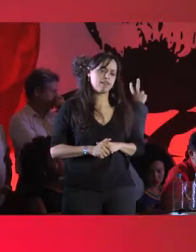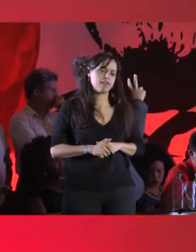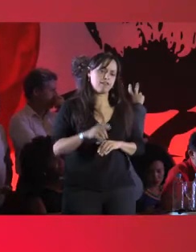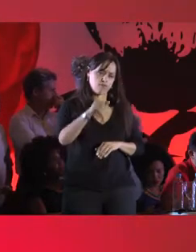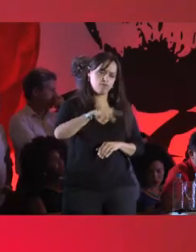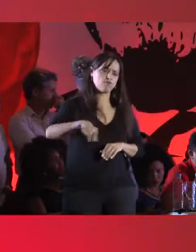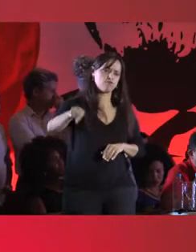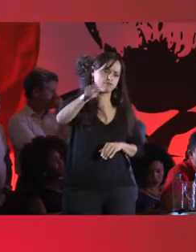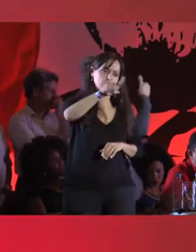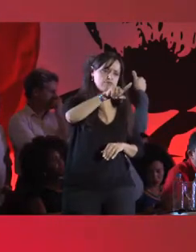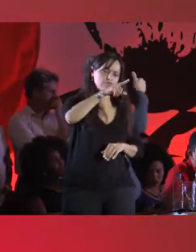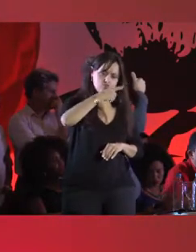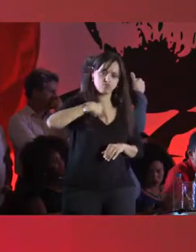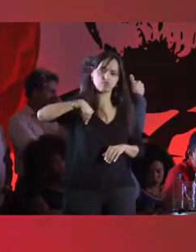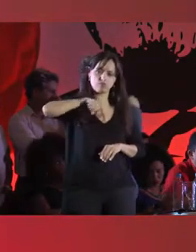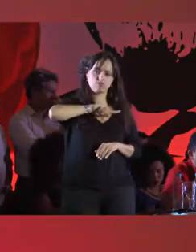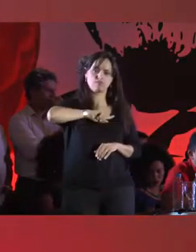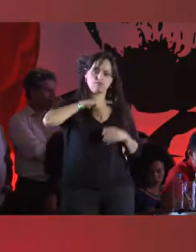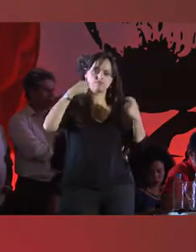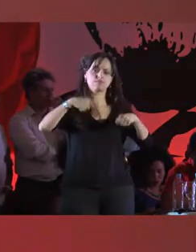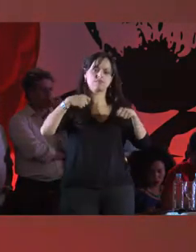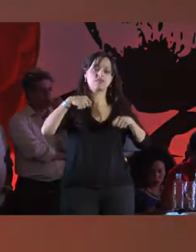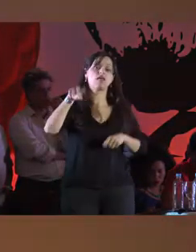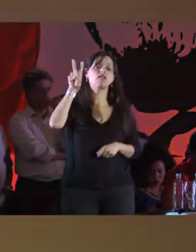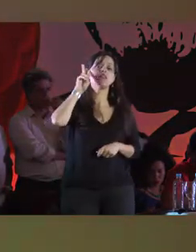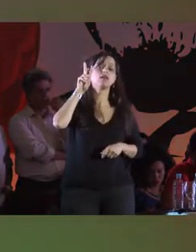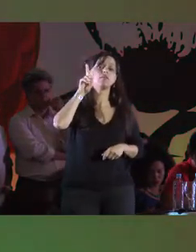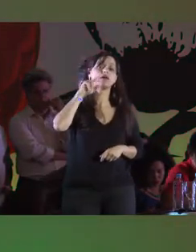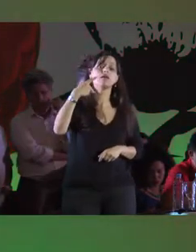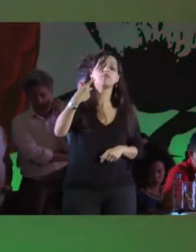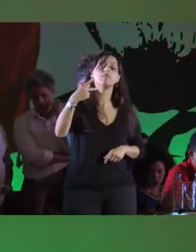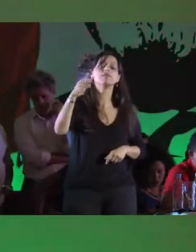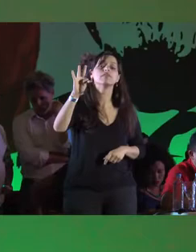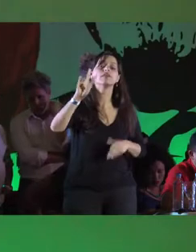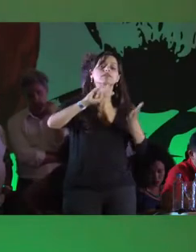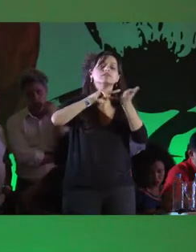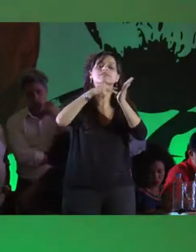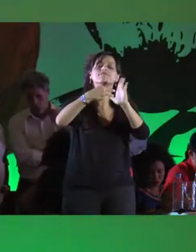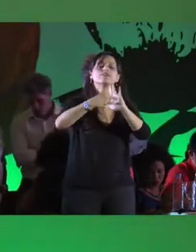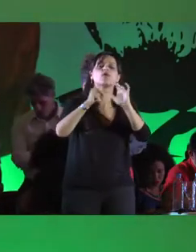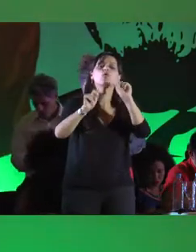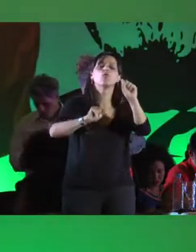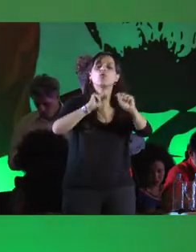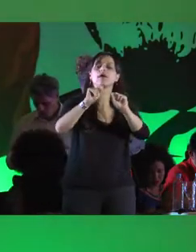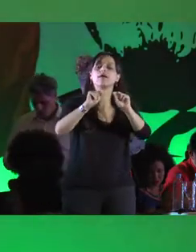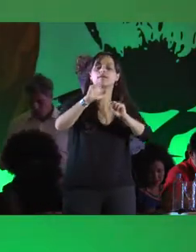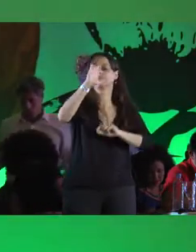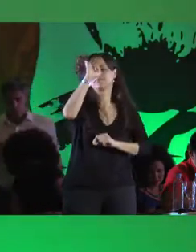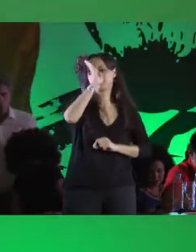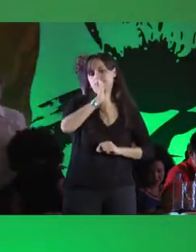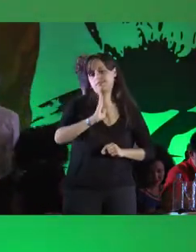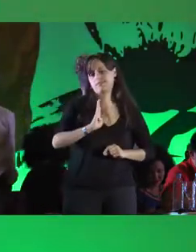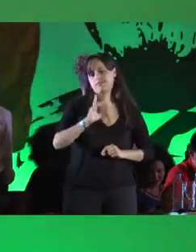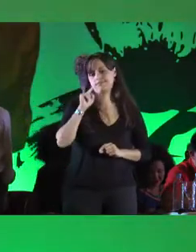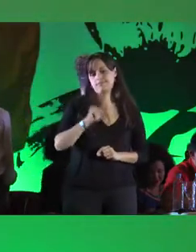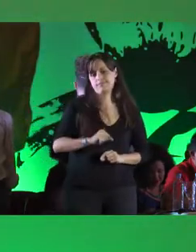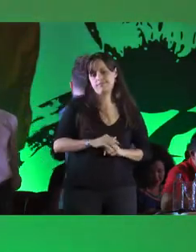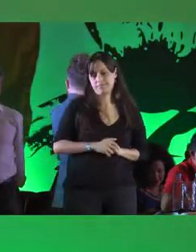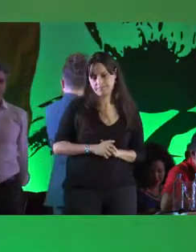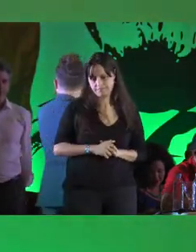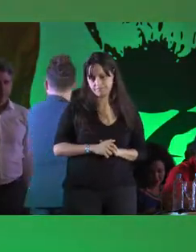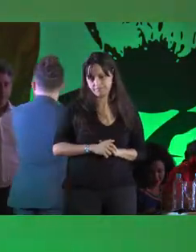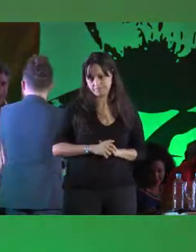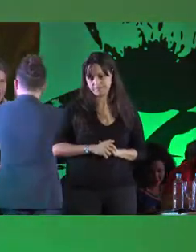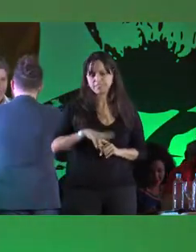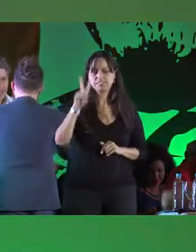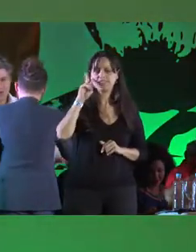significado do PT na história desse país. Eu estava dizendo ontem para os companheiros na casa do governador Pimentel, se